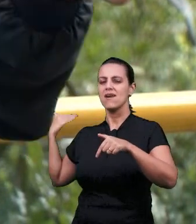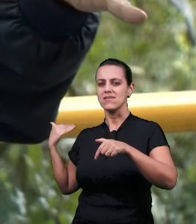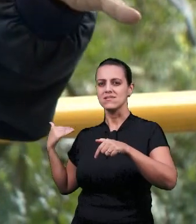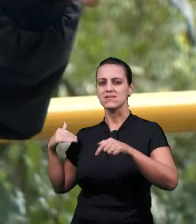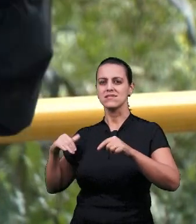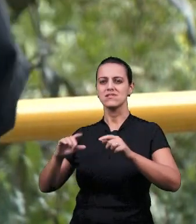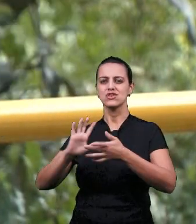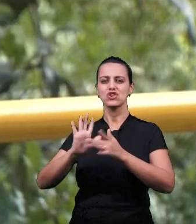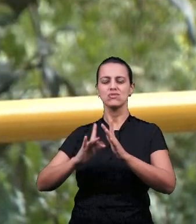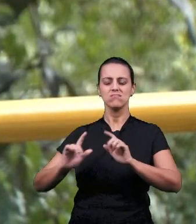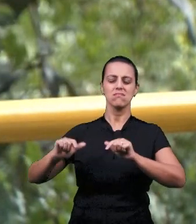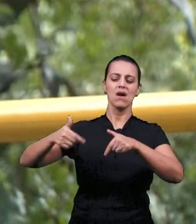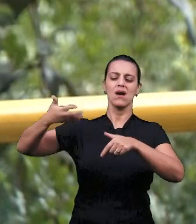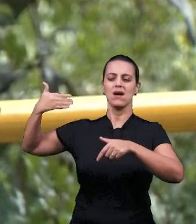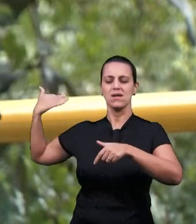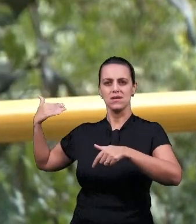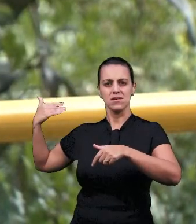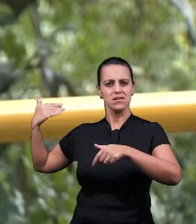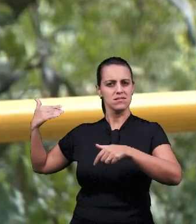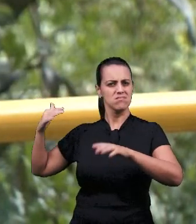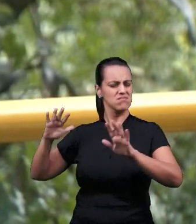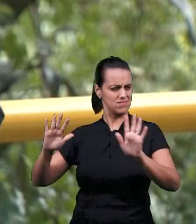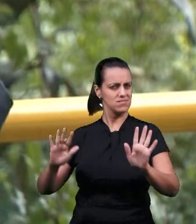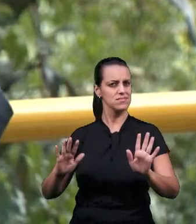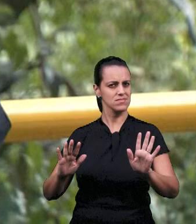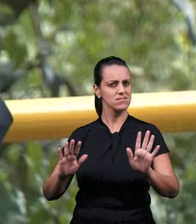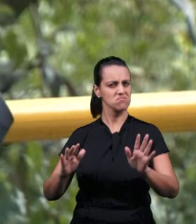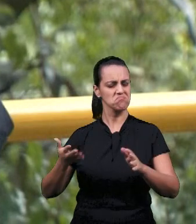operou, porque Jesus... Não, isso está tudo certo.